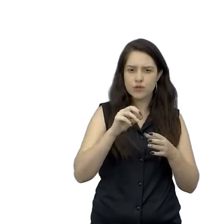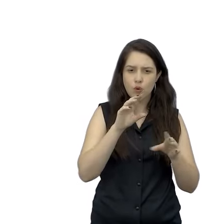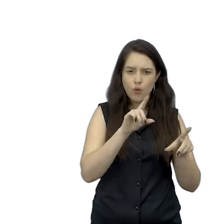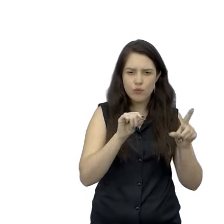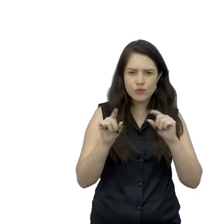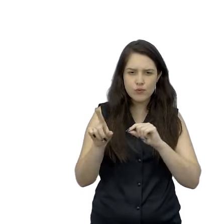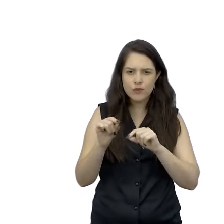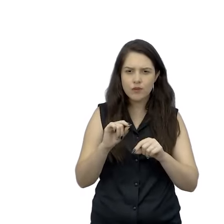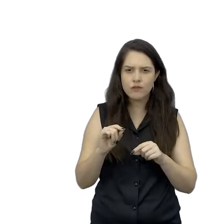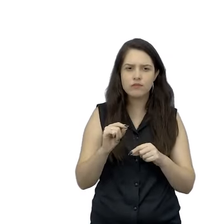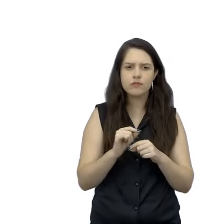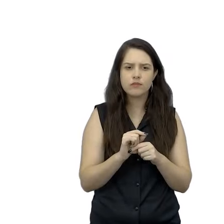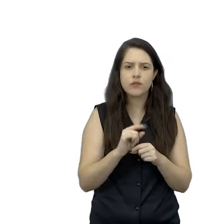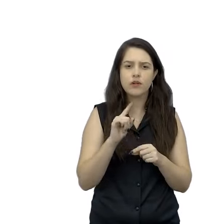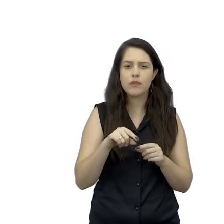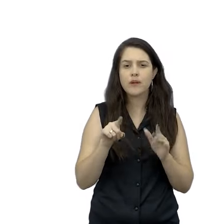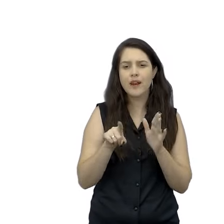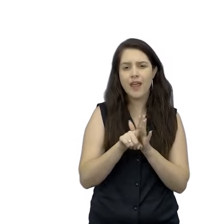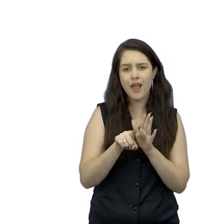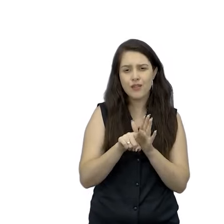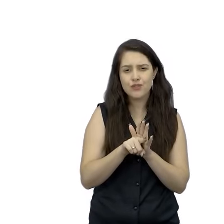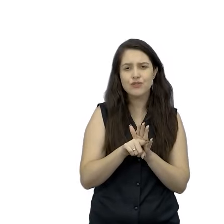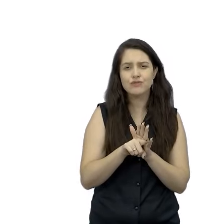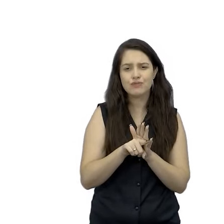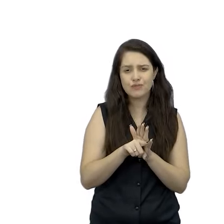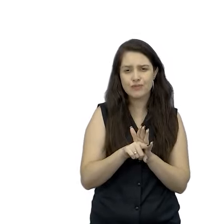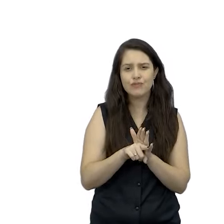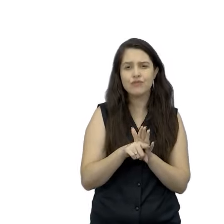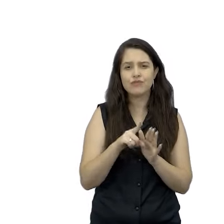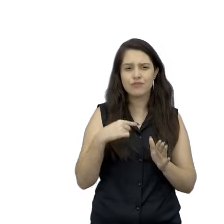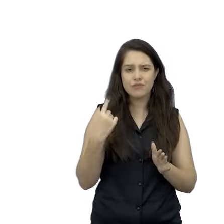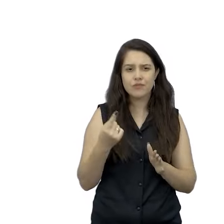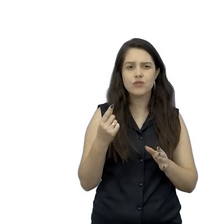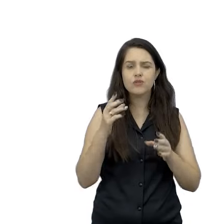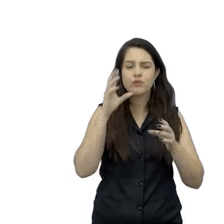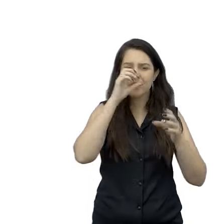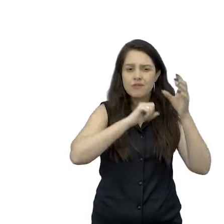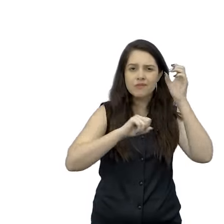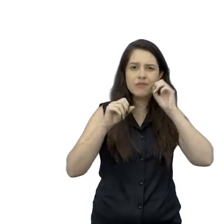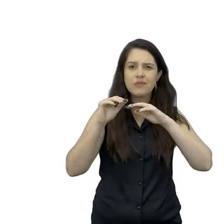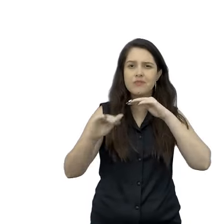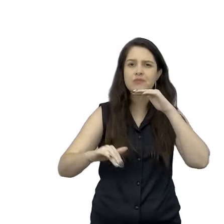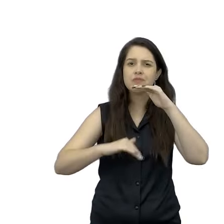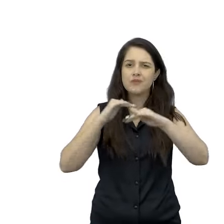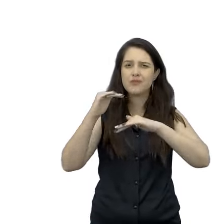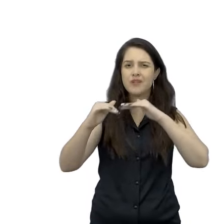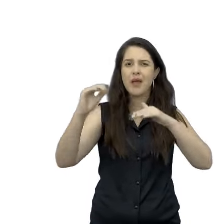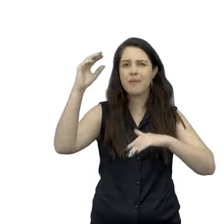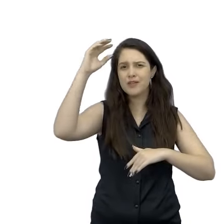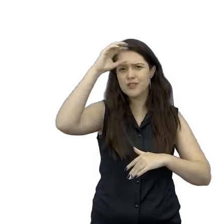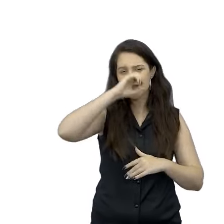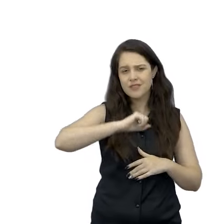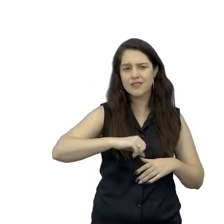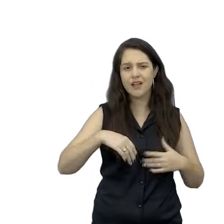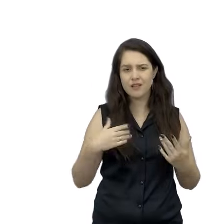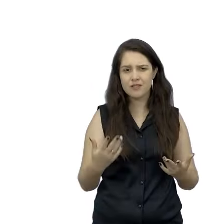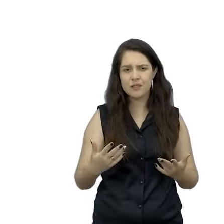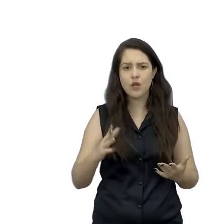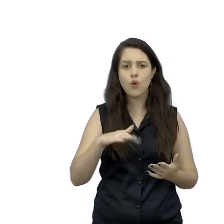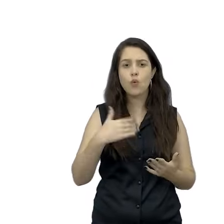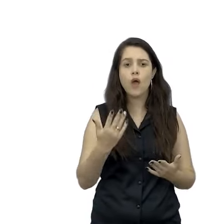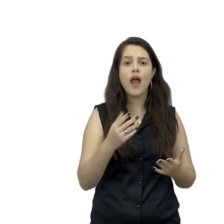tende a ter um impacto negativo, né? Será que aquilo realmente foi aprendido, desenvolveu a aprendizagem? E com a suspensão